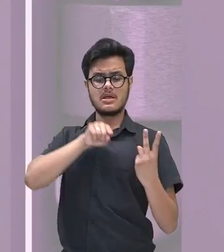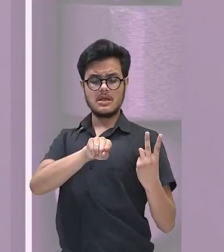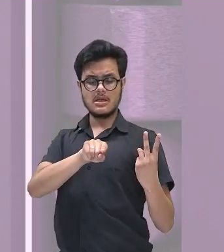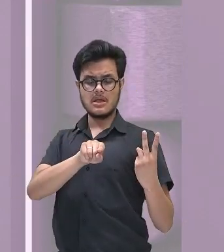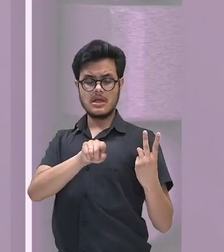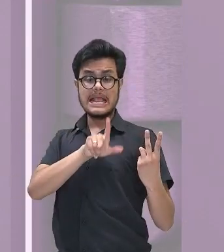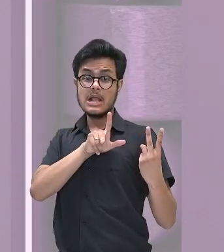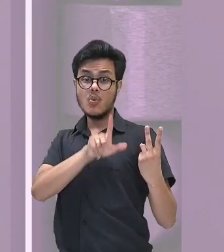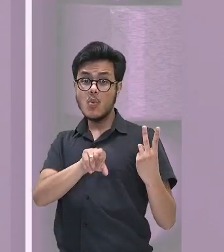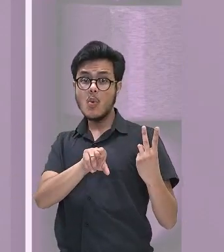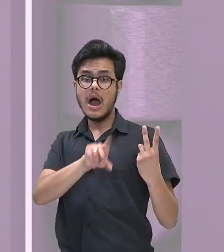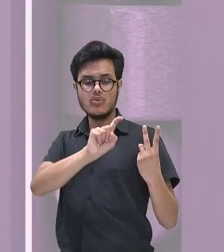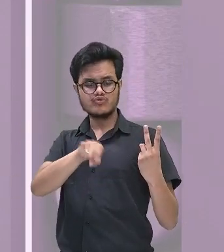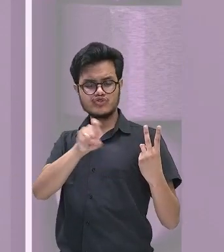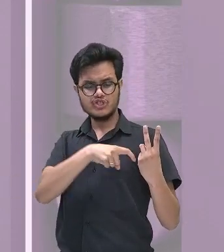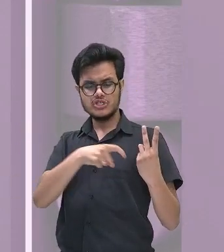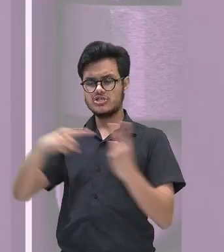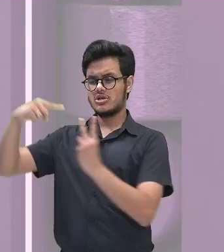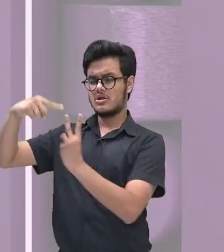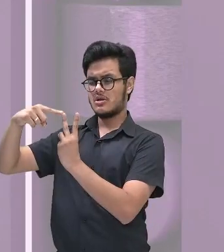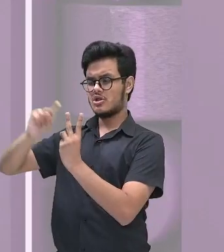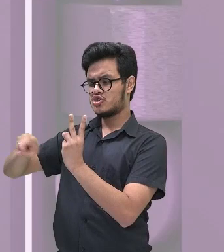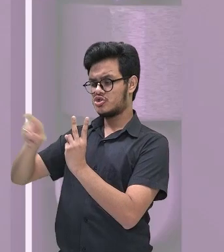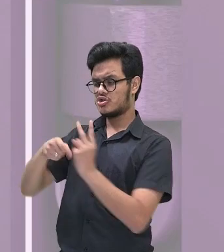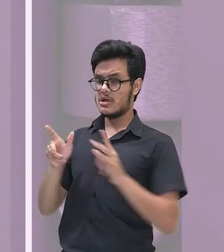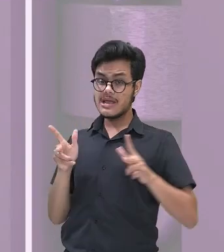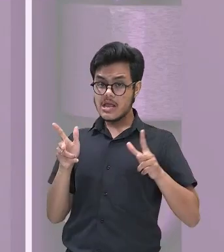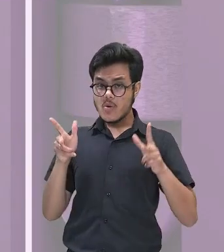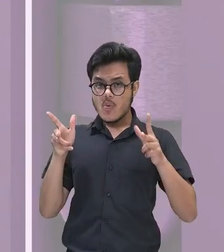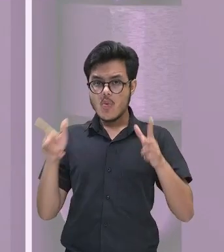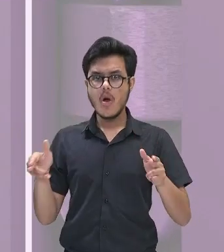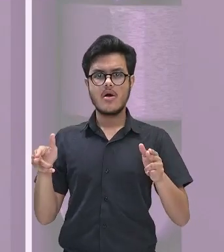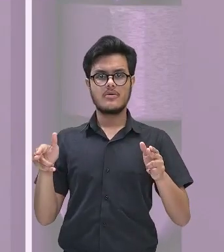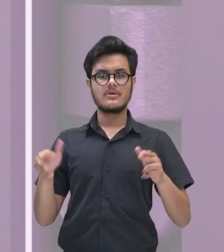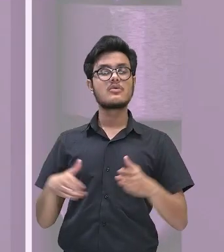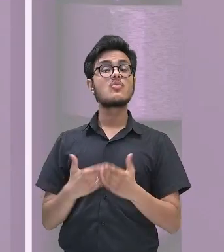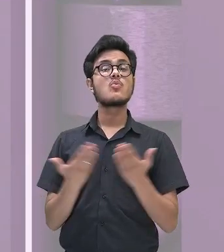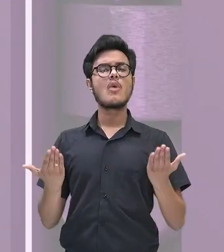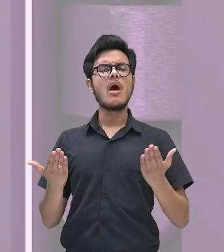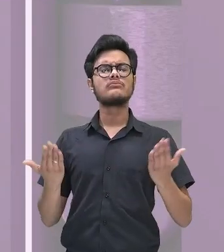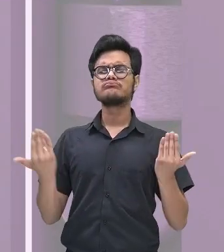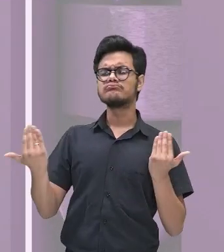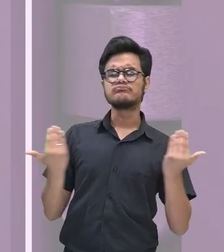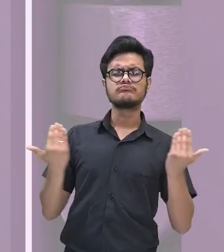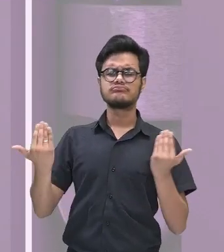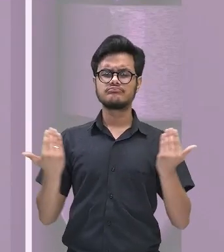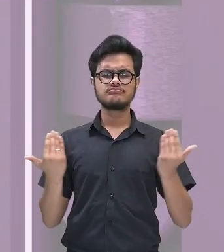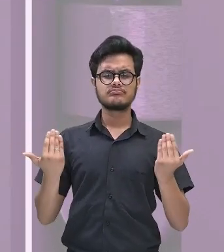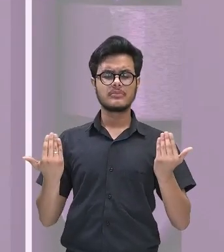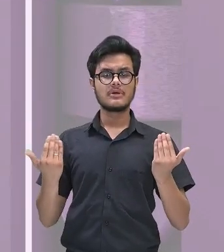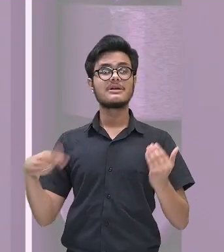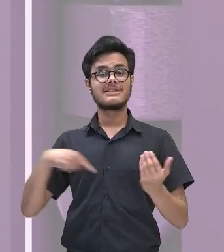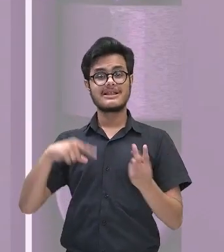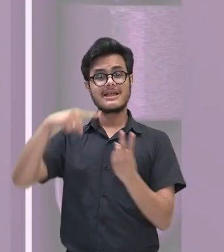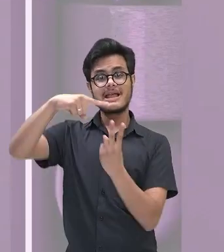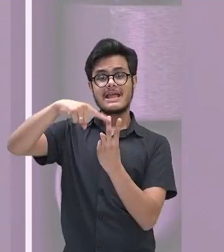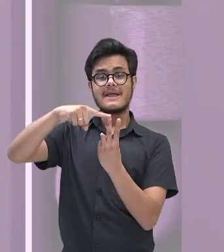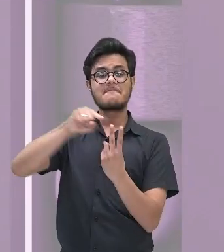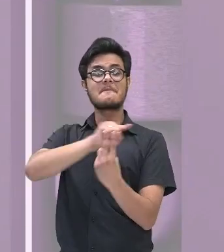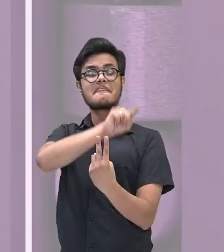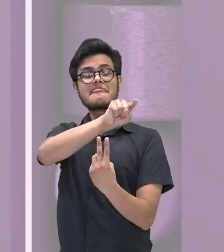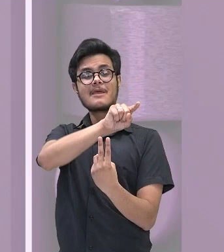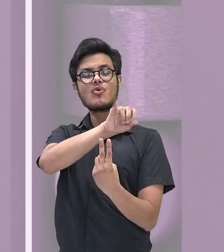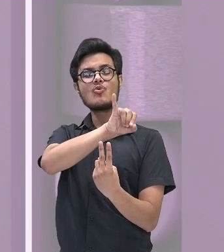igual, se os dois números possuírem o mesmo radicando, quem vai me indicar qual é o número maior ou menor